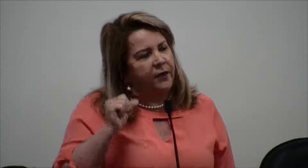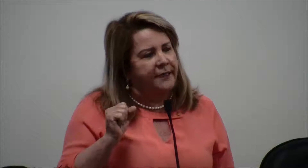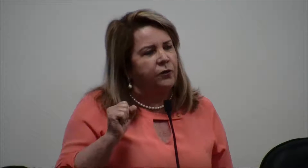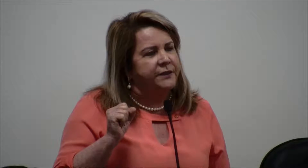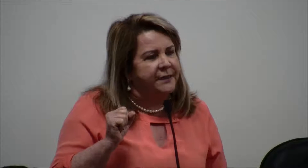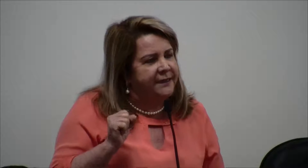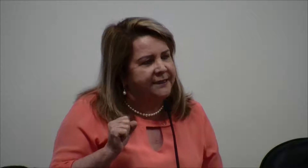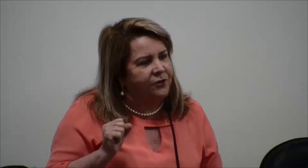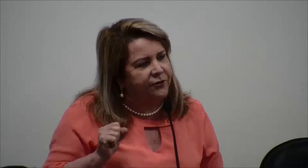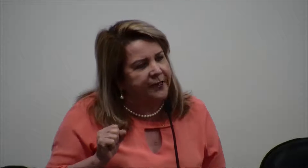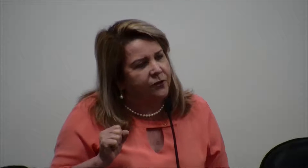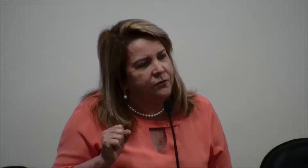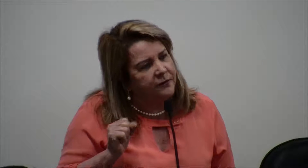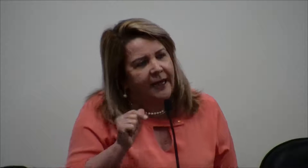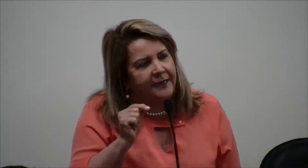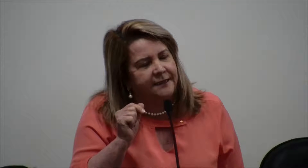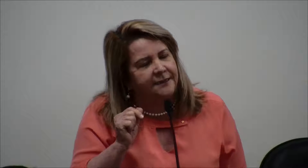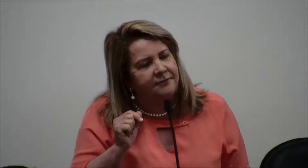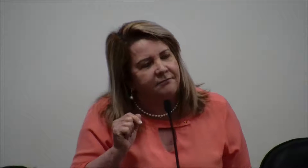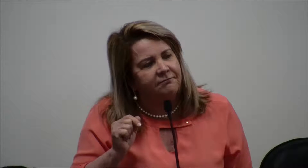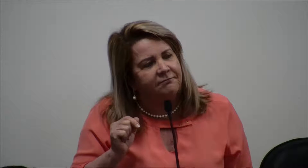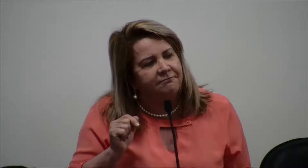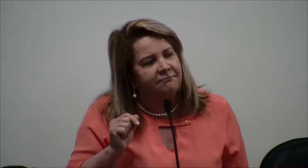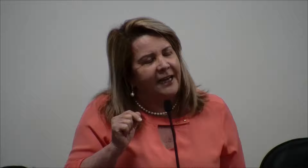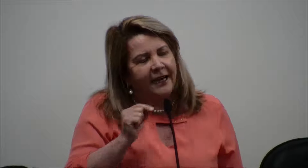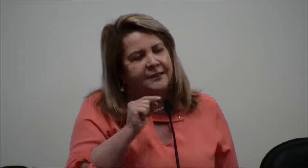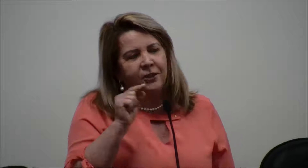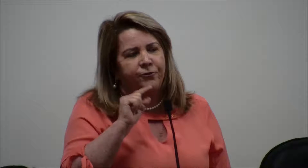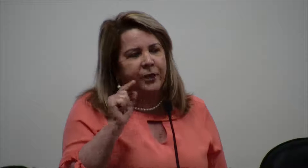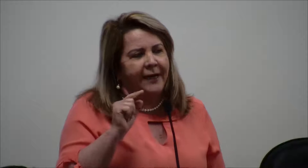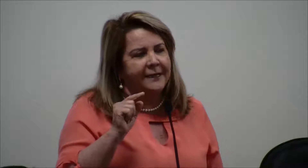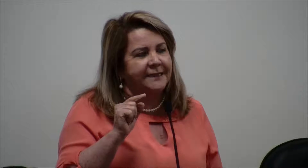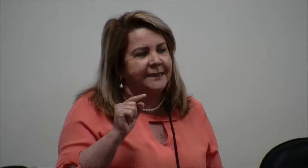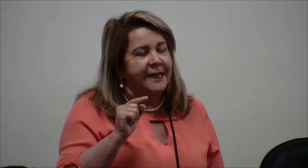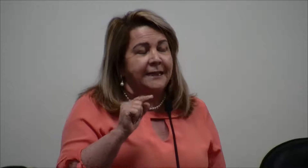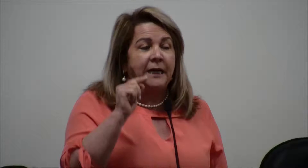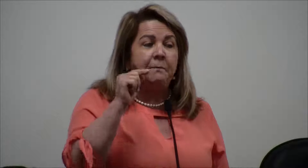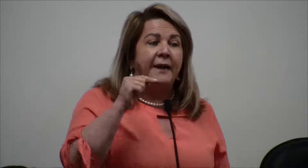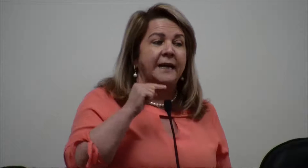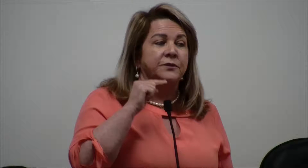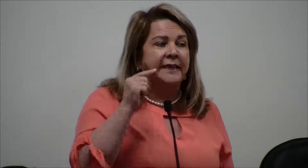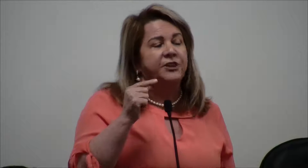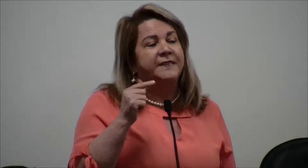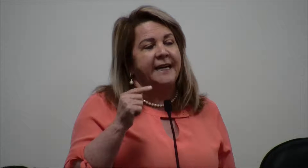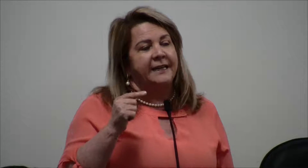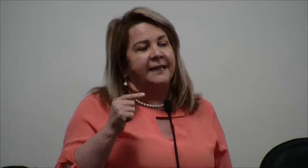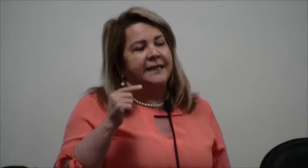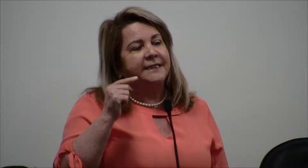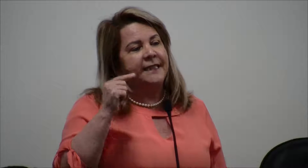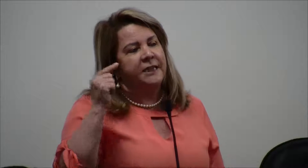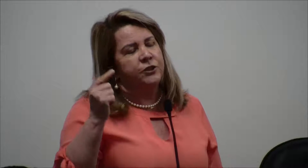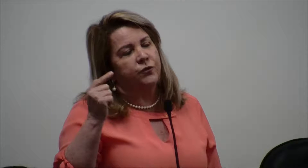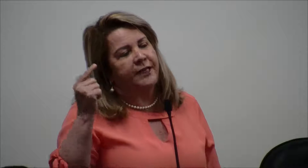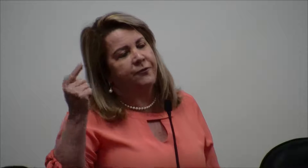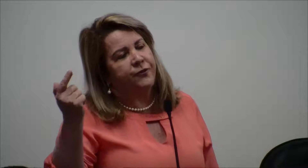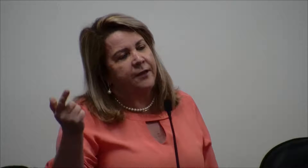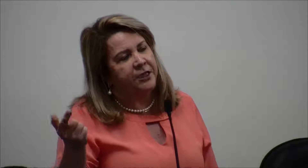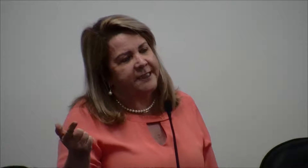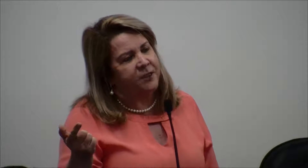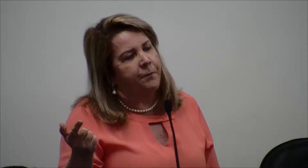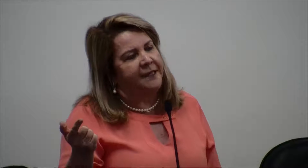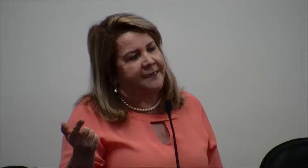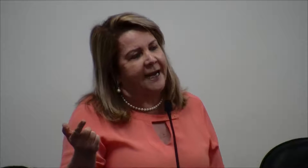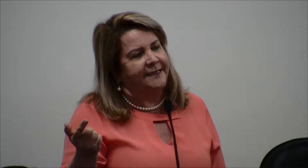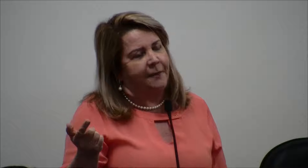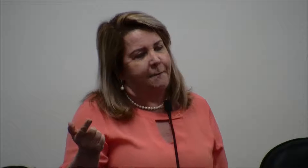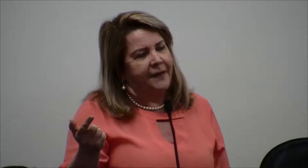Essa ordem, com certeza, não veio delas. Elas não foram elas. Também não sei dizer se isso já veio da